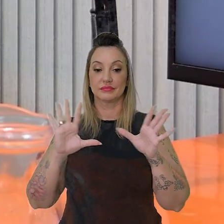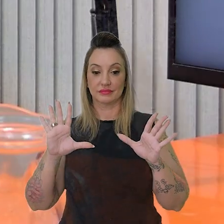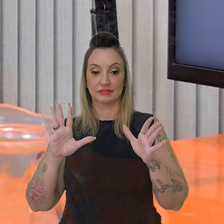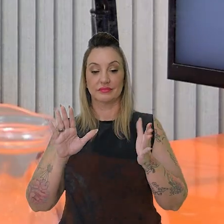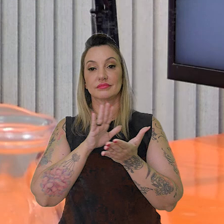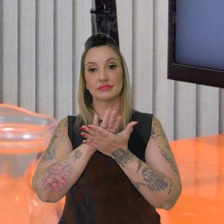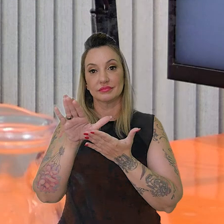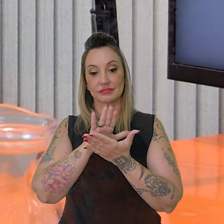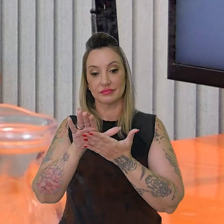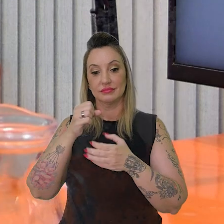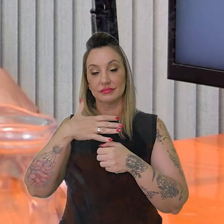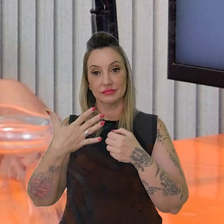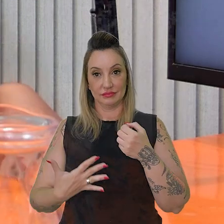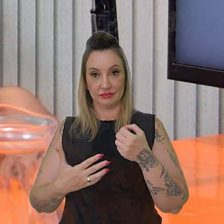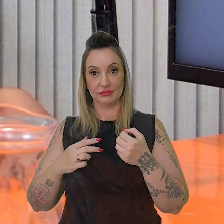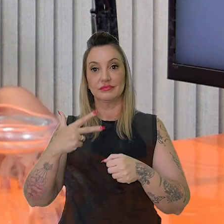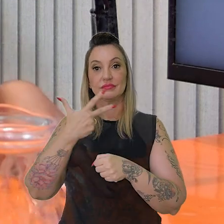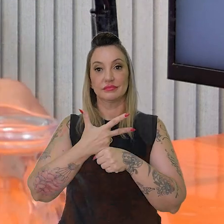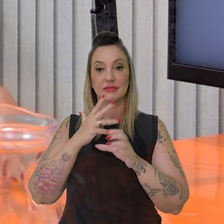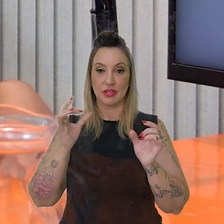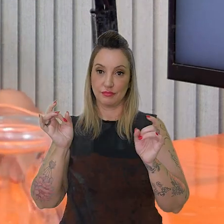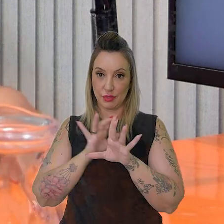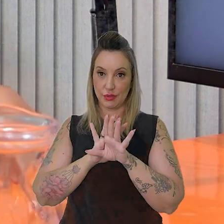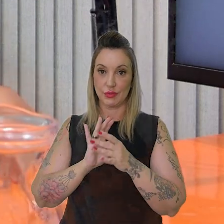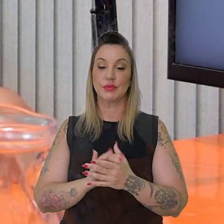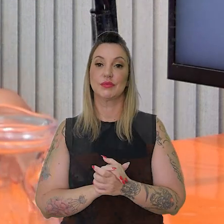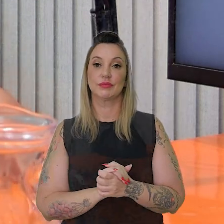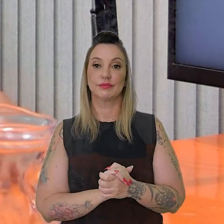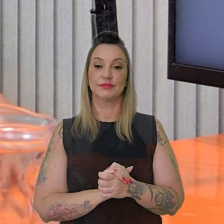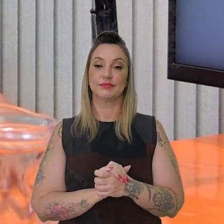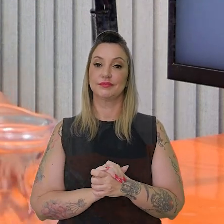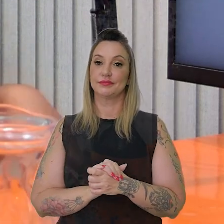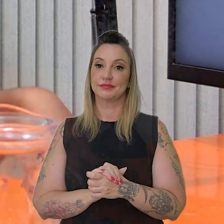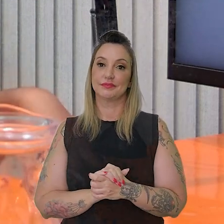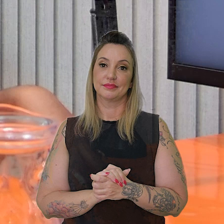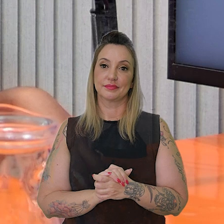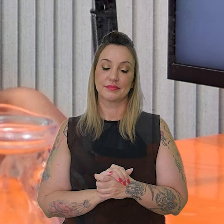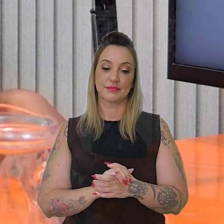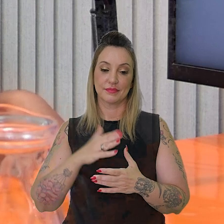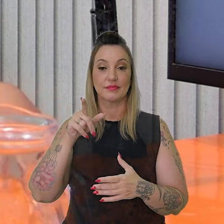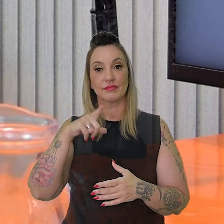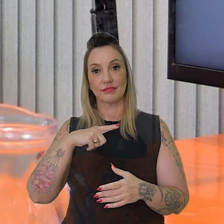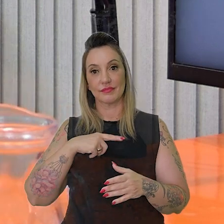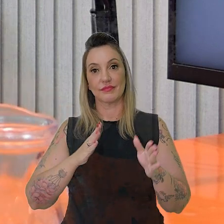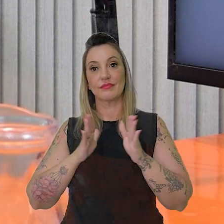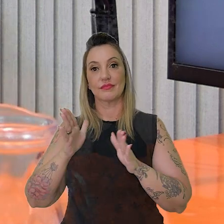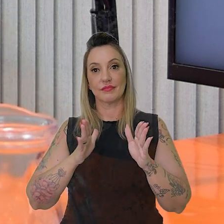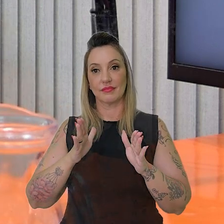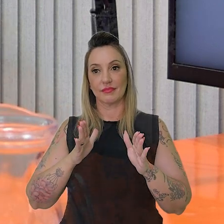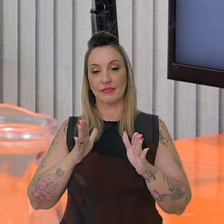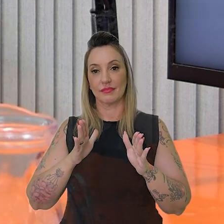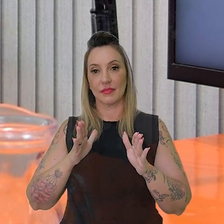disponibilizar começar a disponibilizar os conteúdos online assim que já tiverem prontos uau entendeu E lá você tem